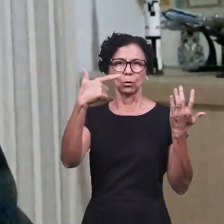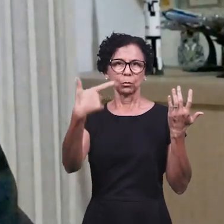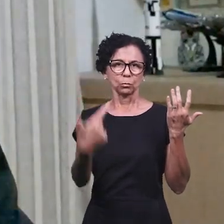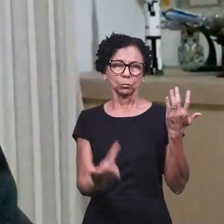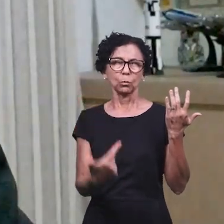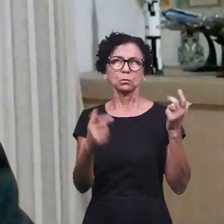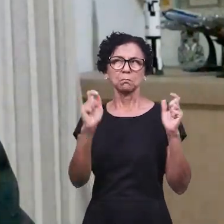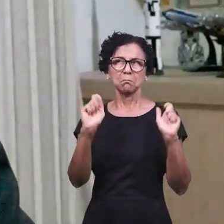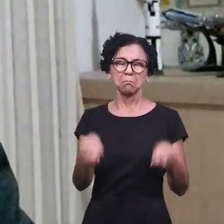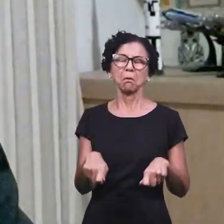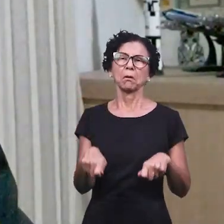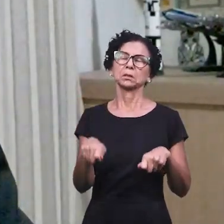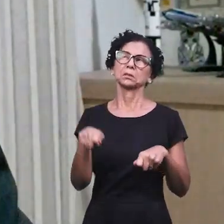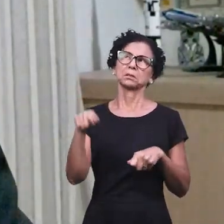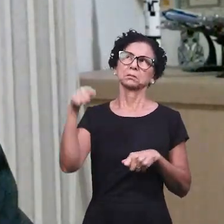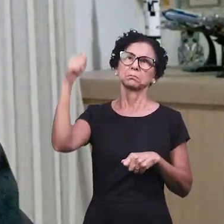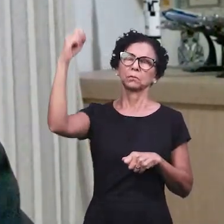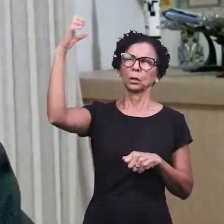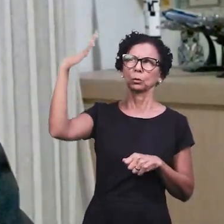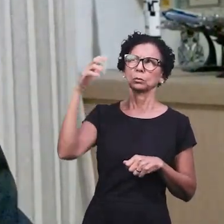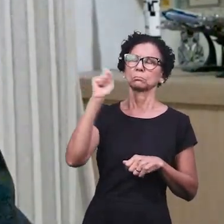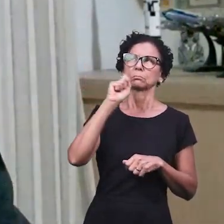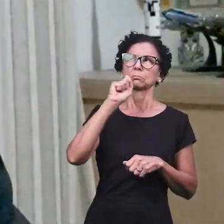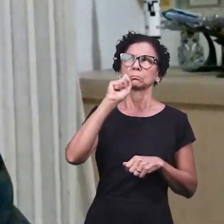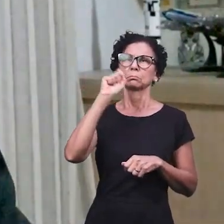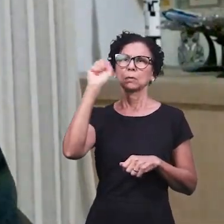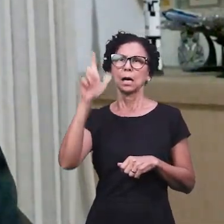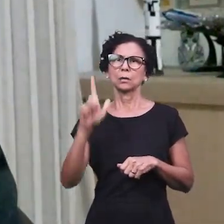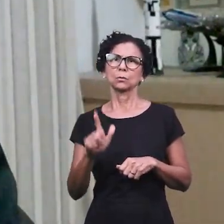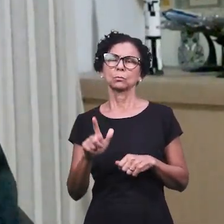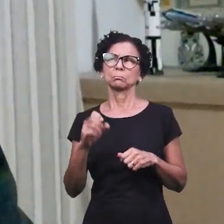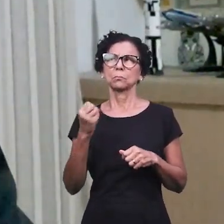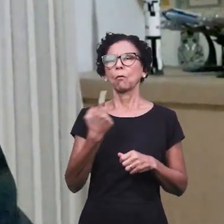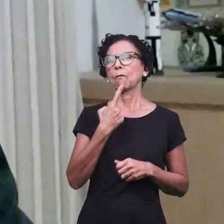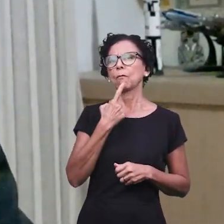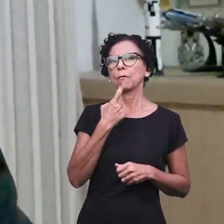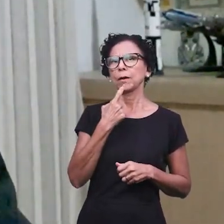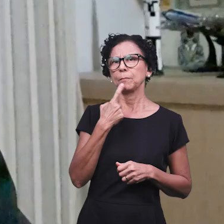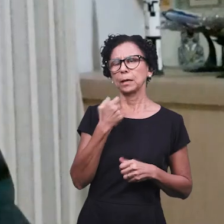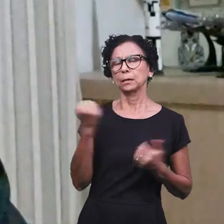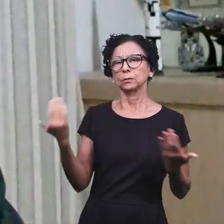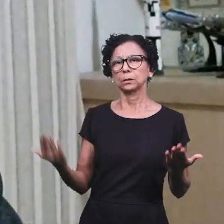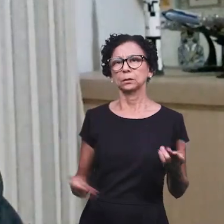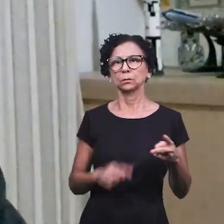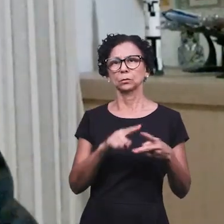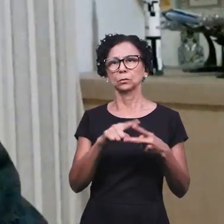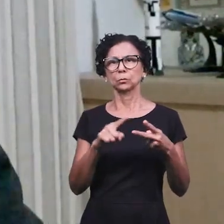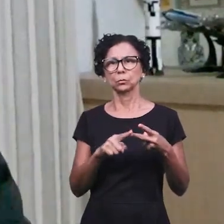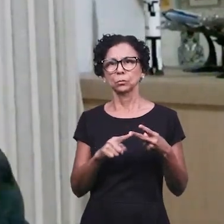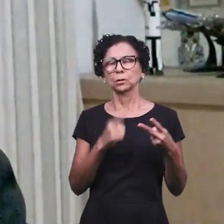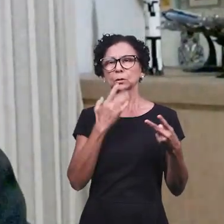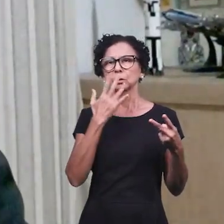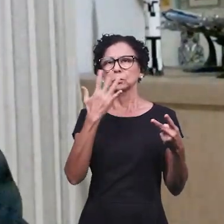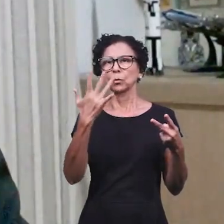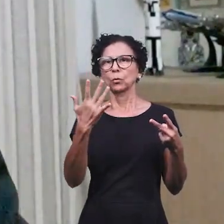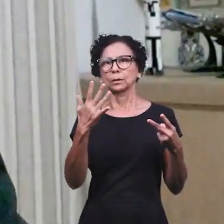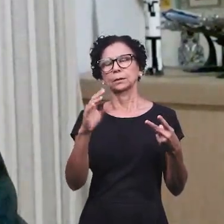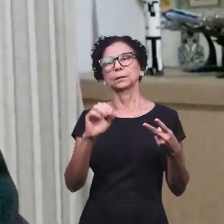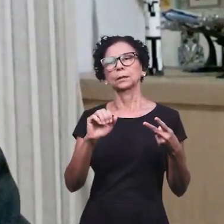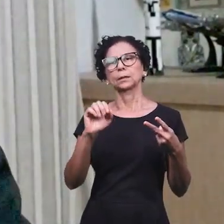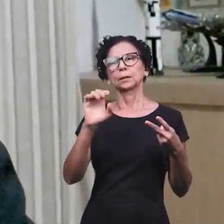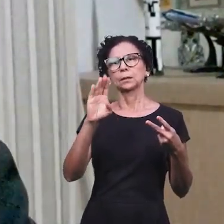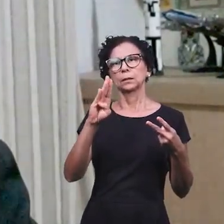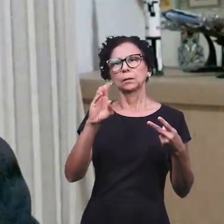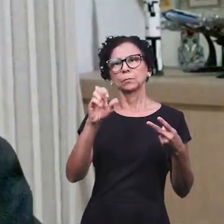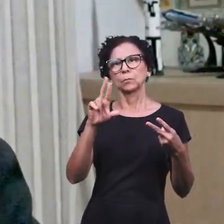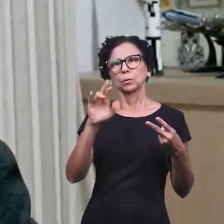das auroras, em função do nitrogênio e do oxigênio, geralmente essas luzes têm um tom azul ou um tom